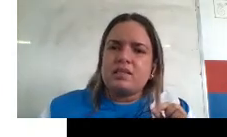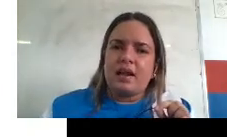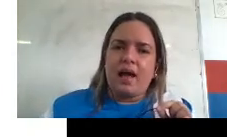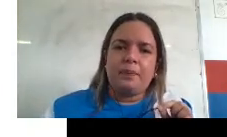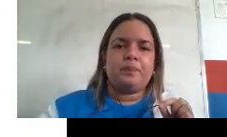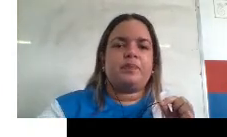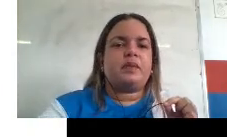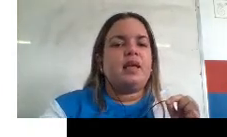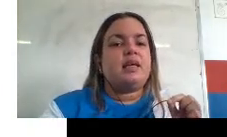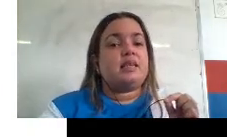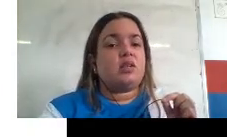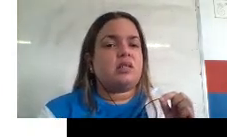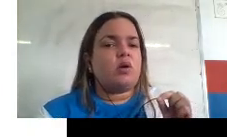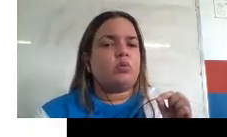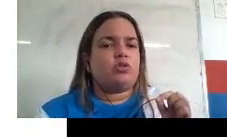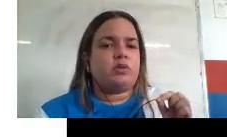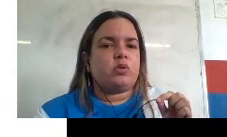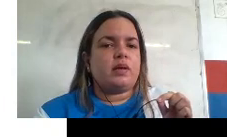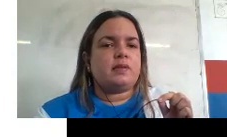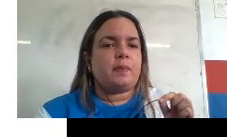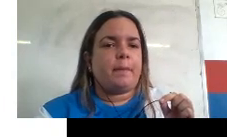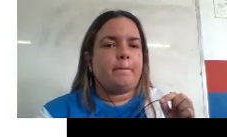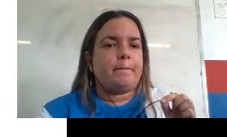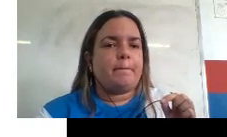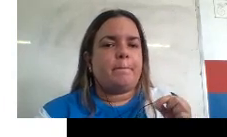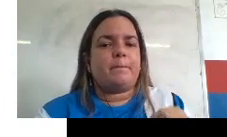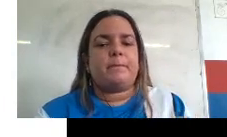direitos. Será? Só são algumas pessoas?